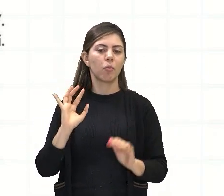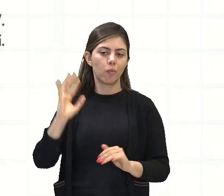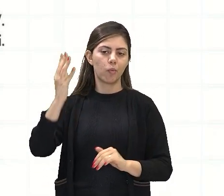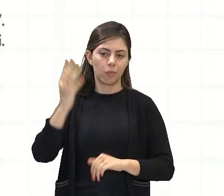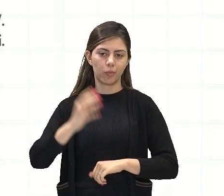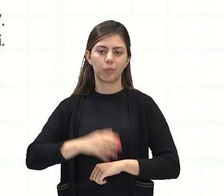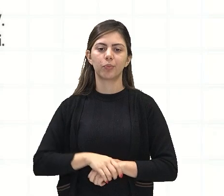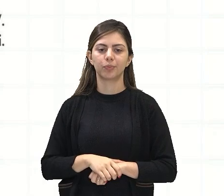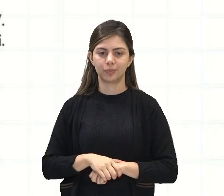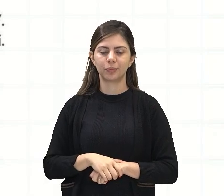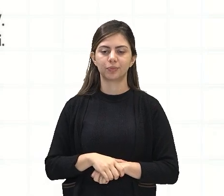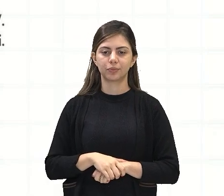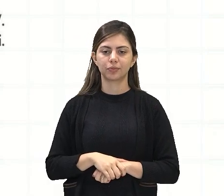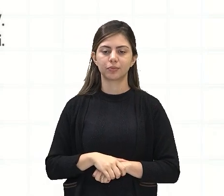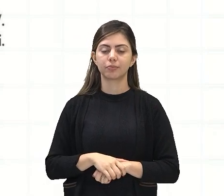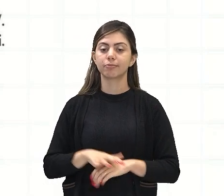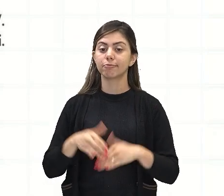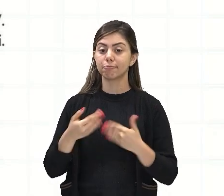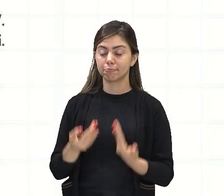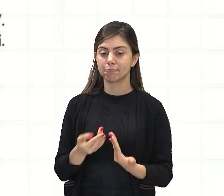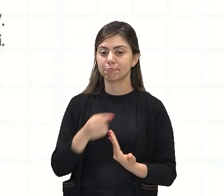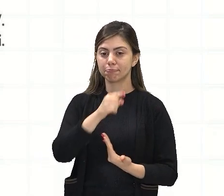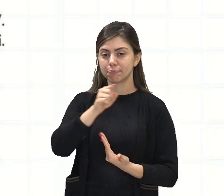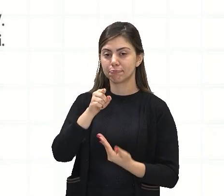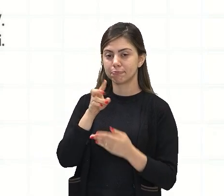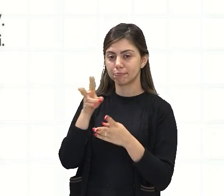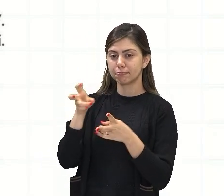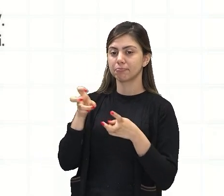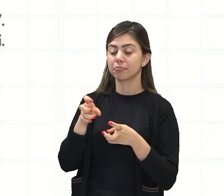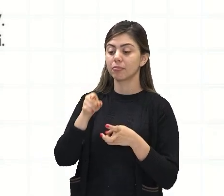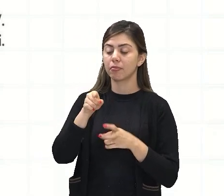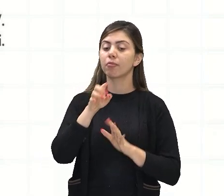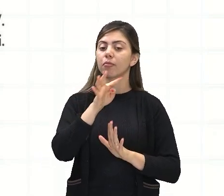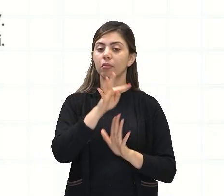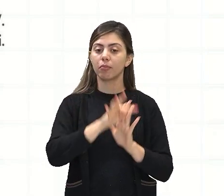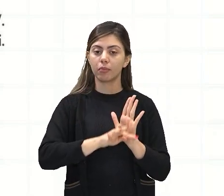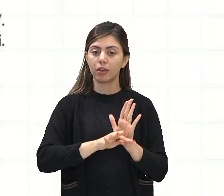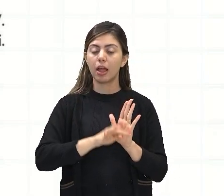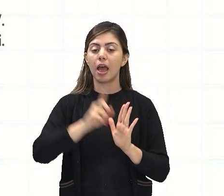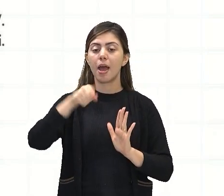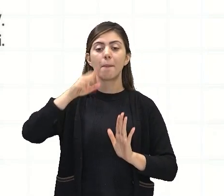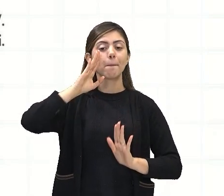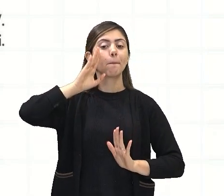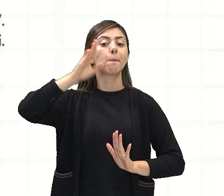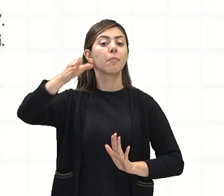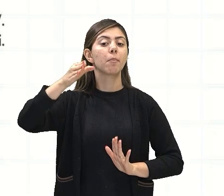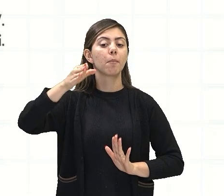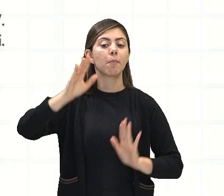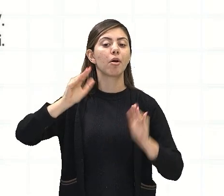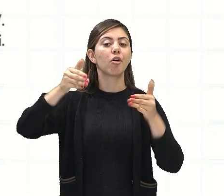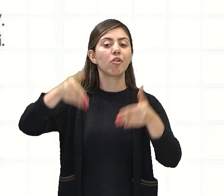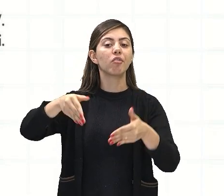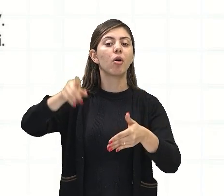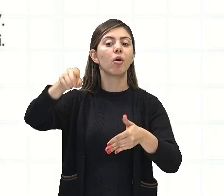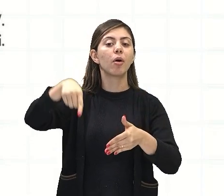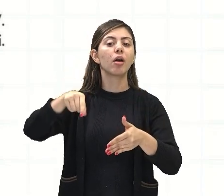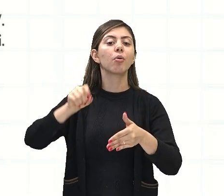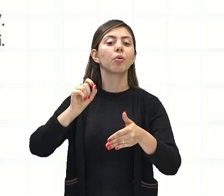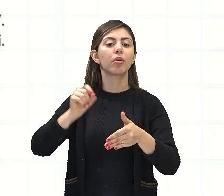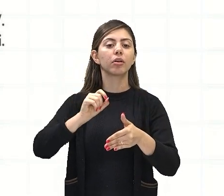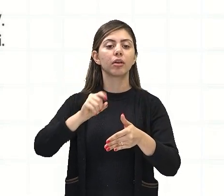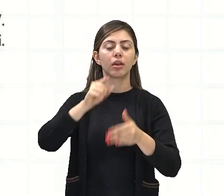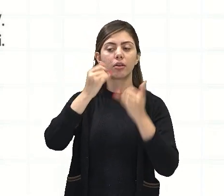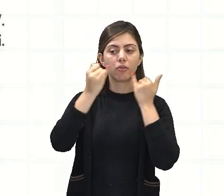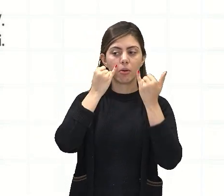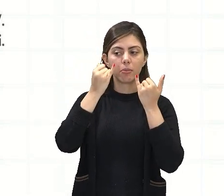do leitor. Então, veja bem, o texto jornalístico tem como principal objetivo divulgar informações sobre